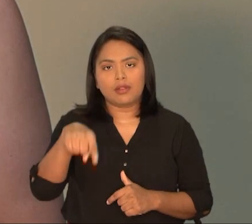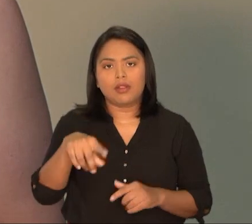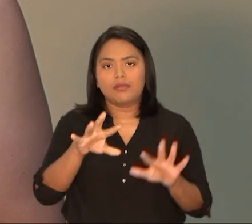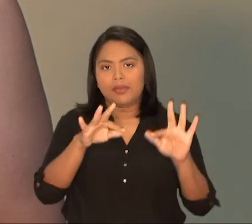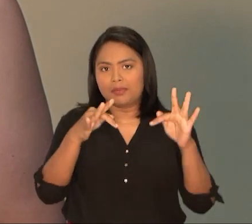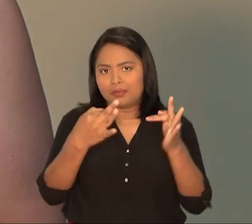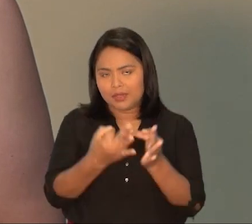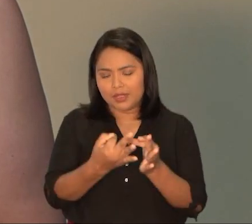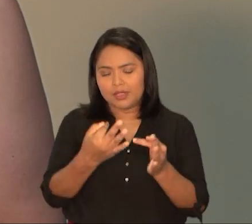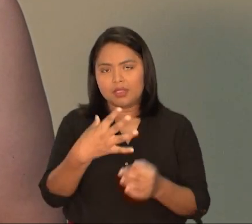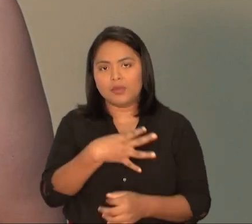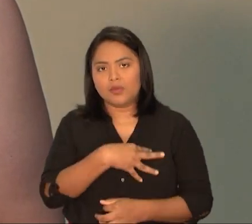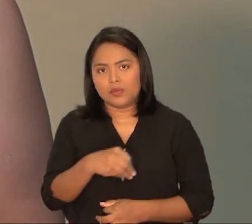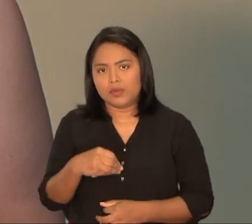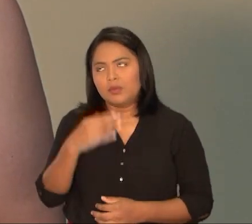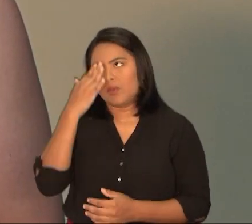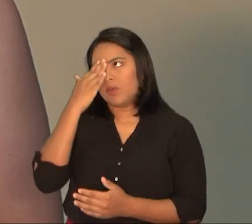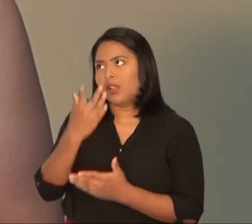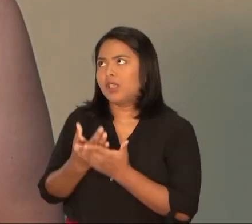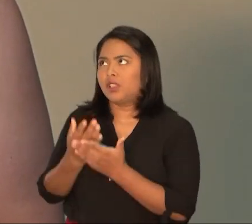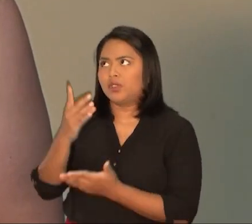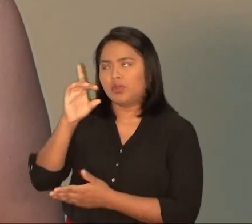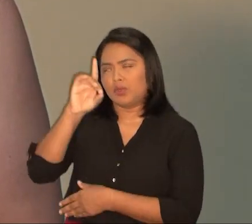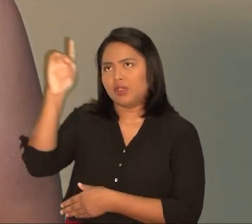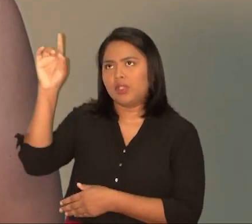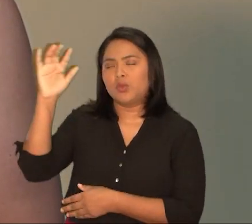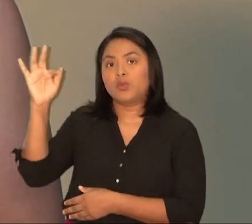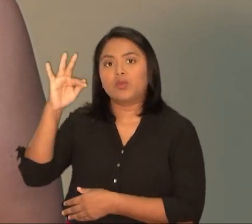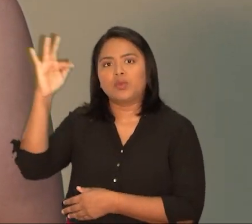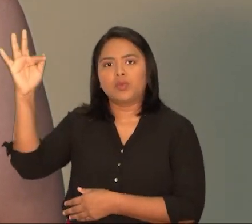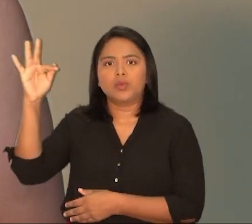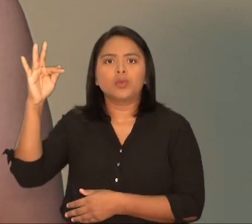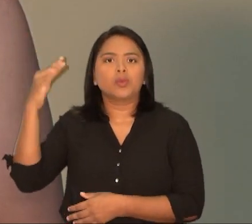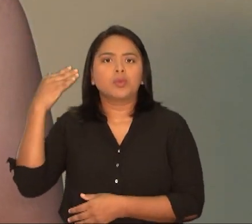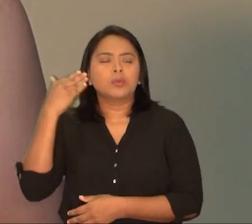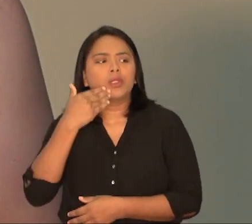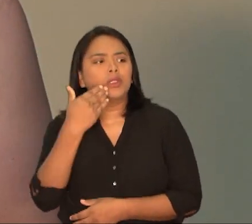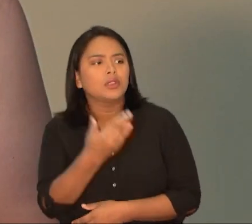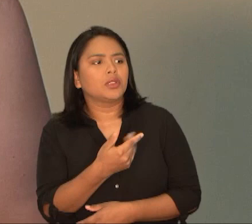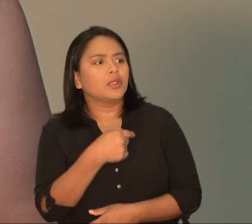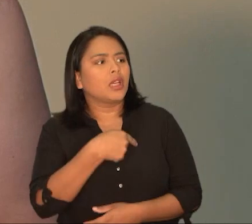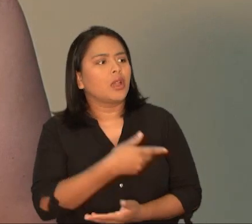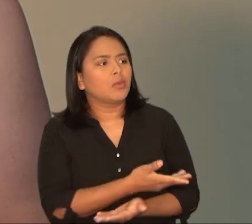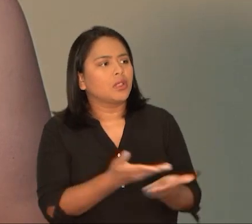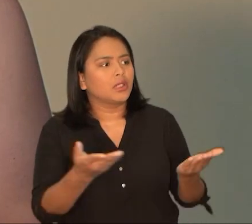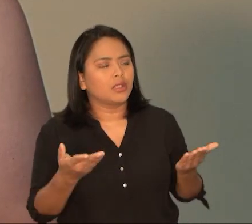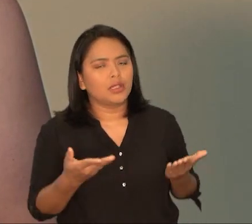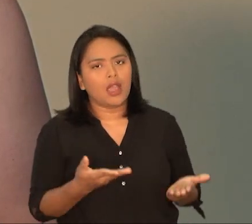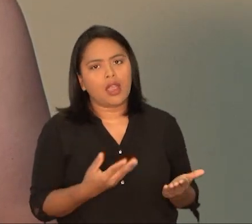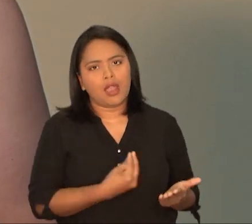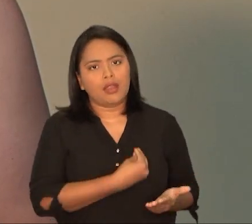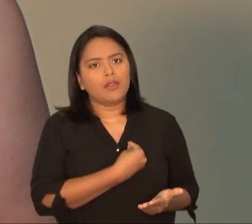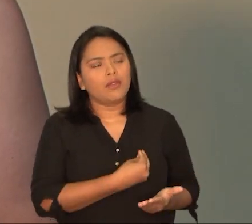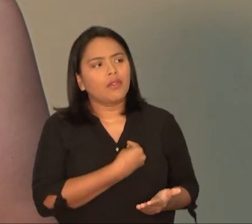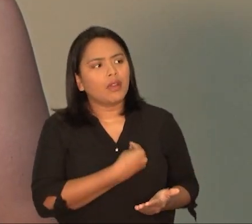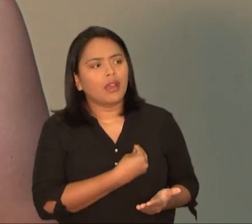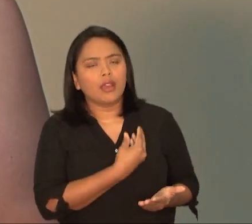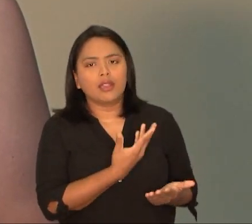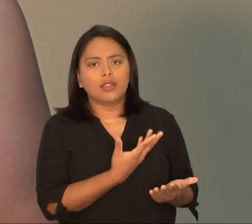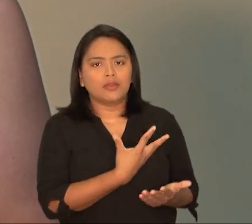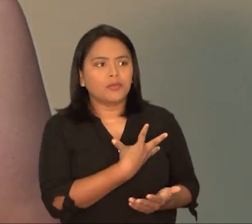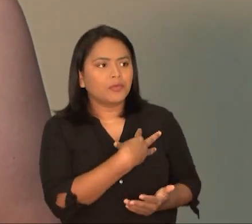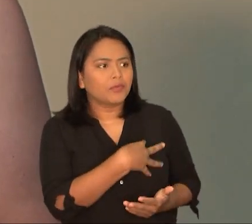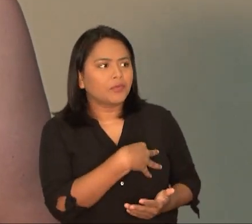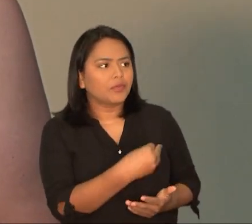Porque eu creio que Deus vai nos cobrar isso, né? O que você fez com a herança que eu coloquei nas suas mãos? Porque os filhos